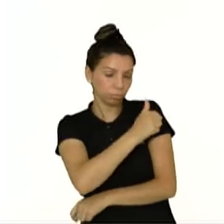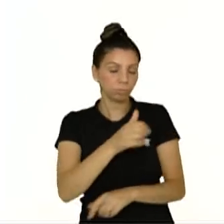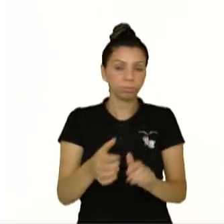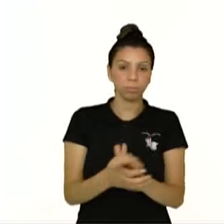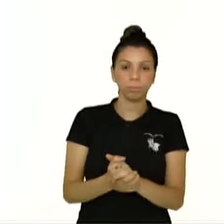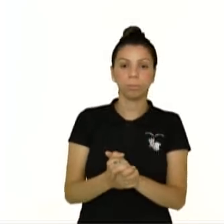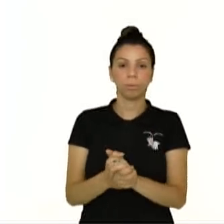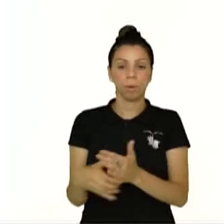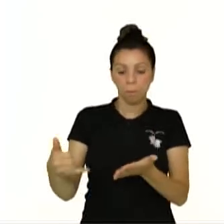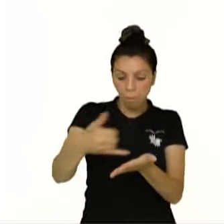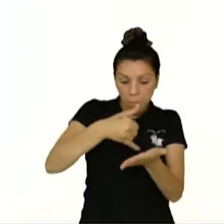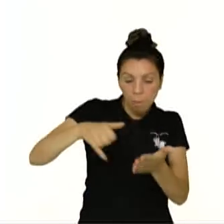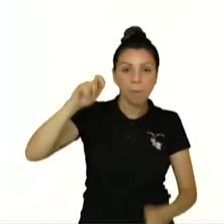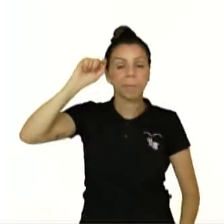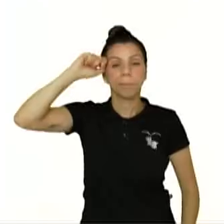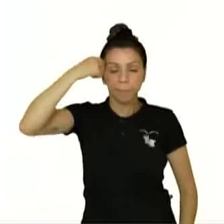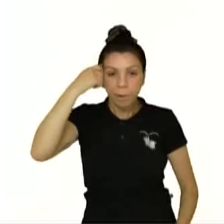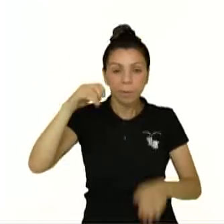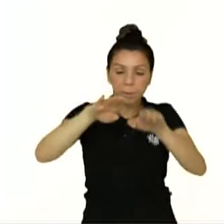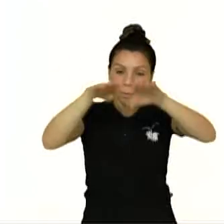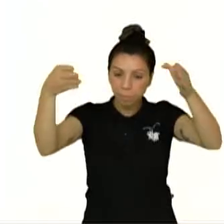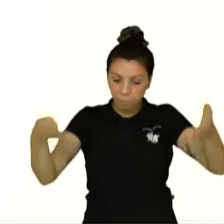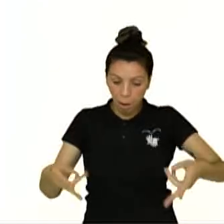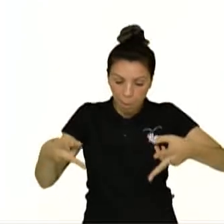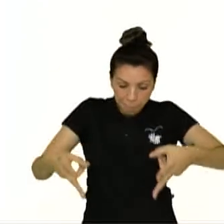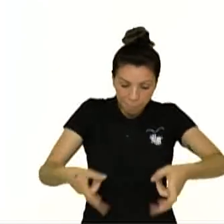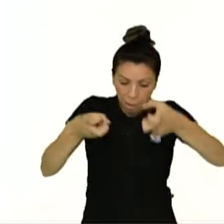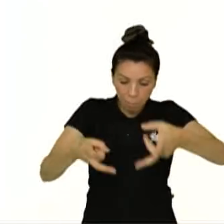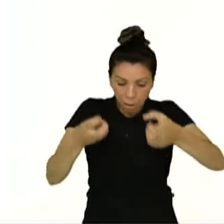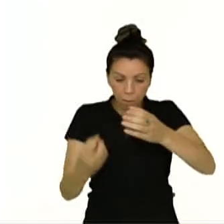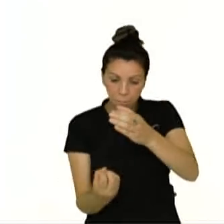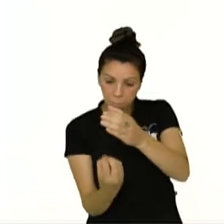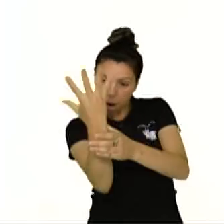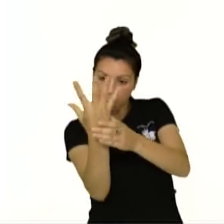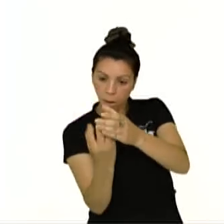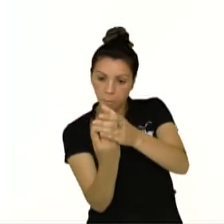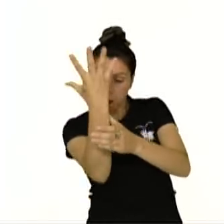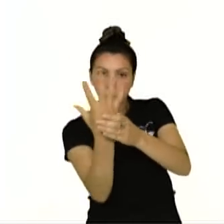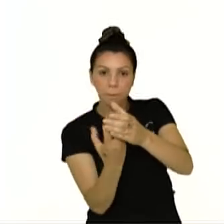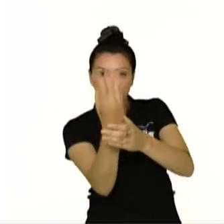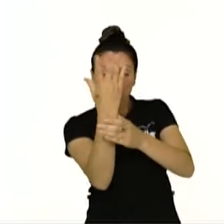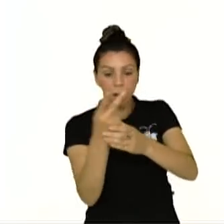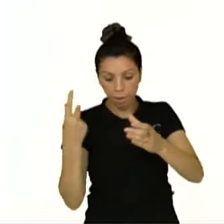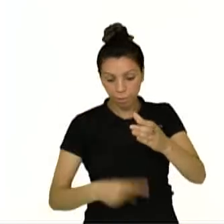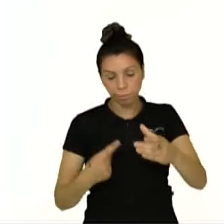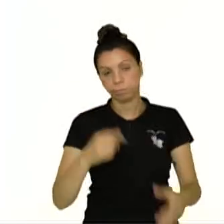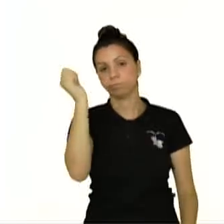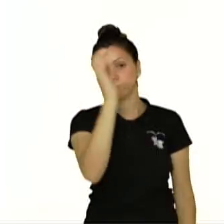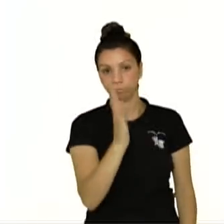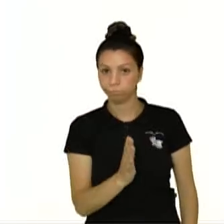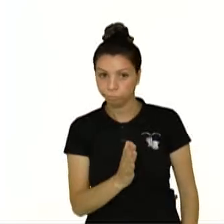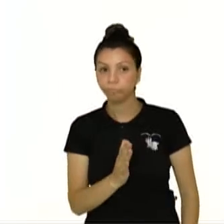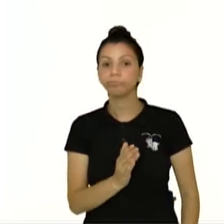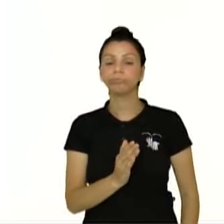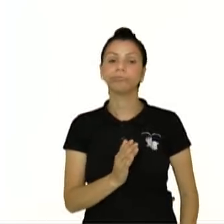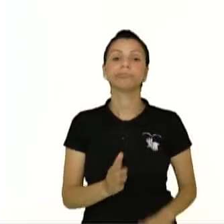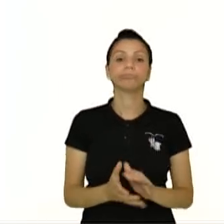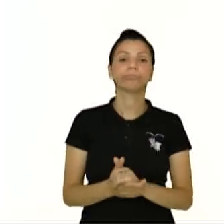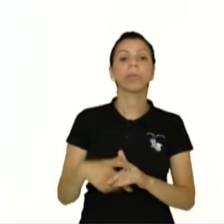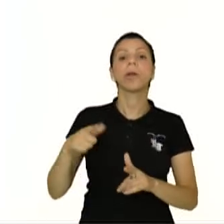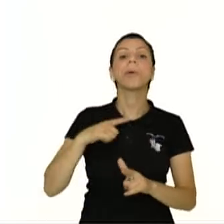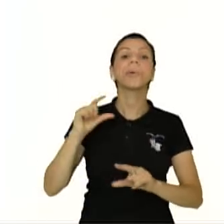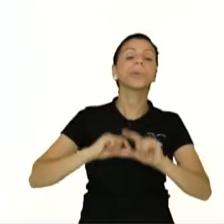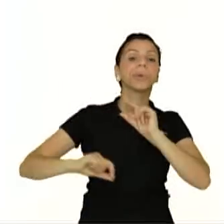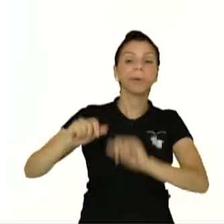é o que essa plataforma está extraindo do território brasileiro, olha só, é uma